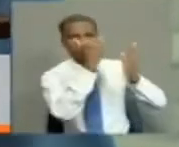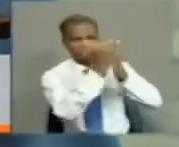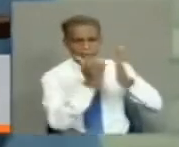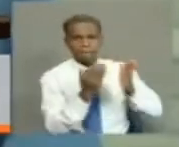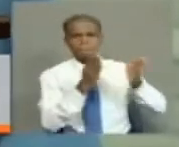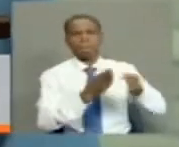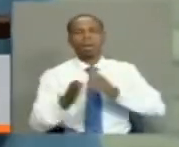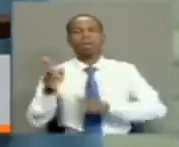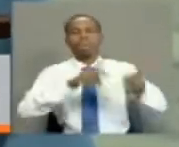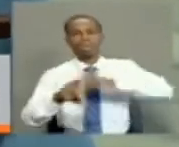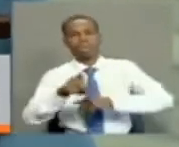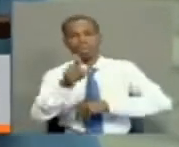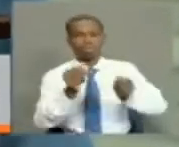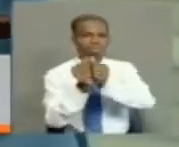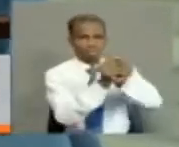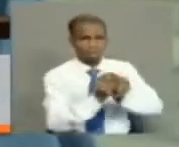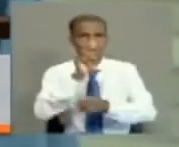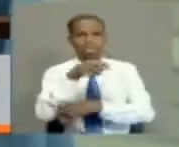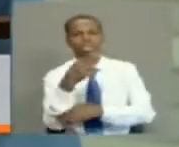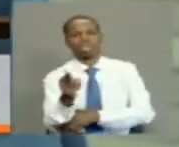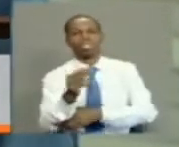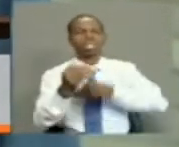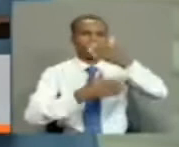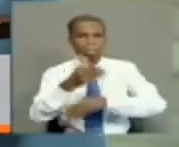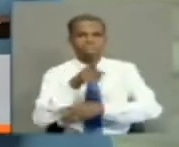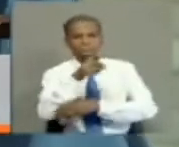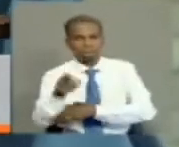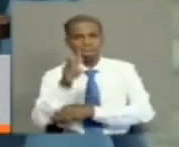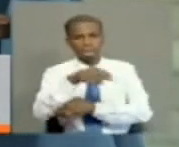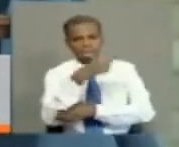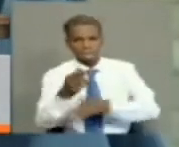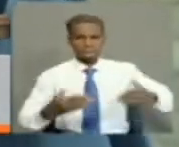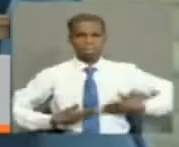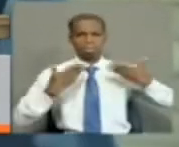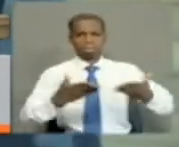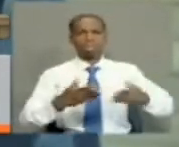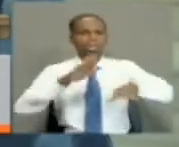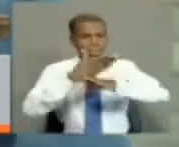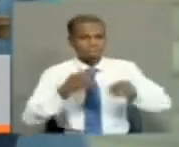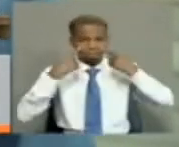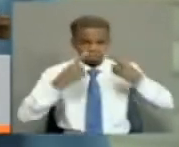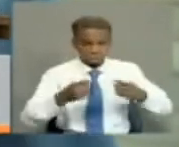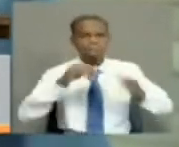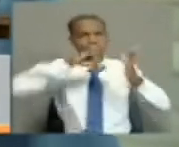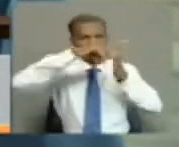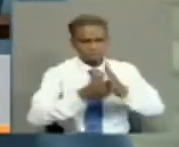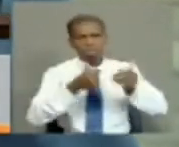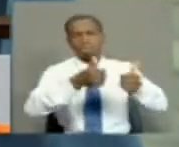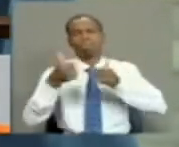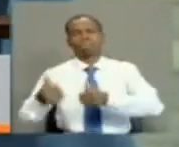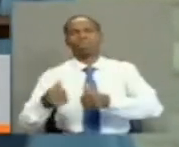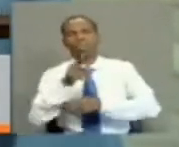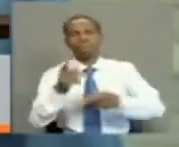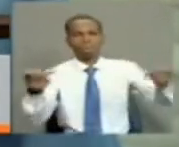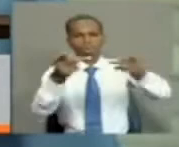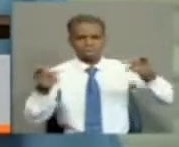da nossa da igreja, né, preparando as comunidades para poderem se integrar e perceberem o valor deste projeto, digamos assim, do ambiente para esta nossa